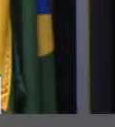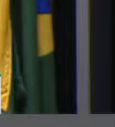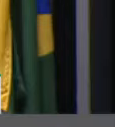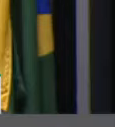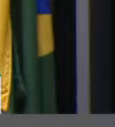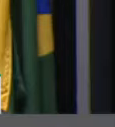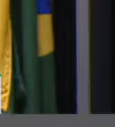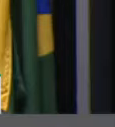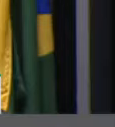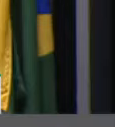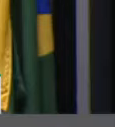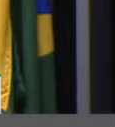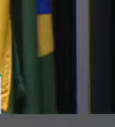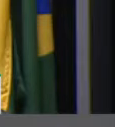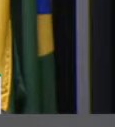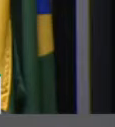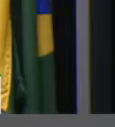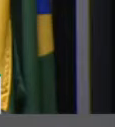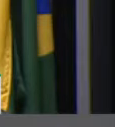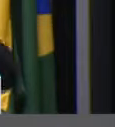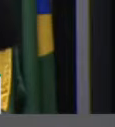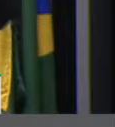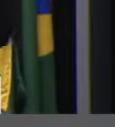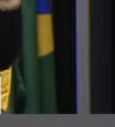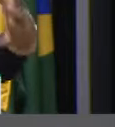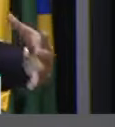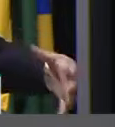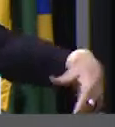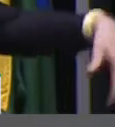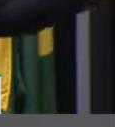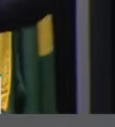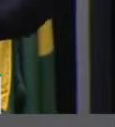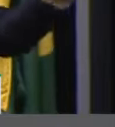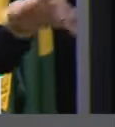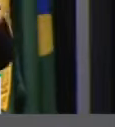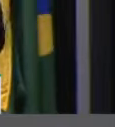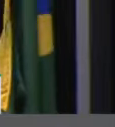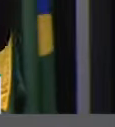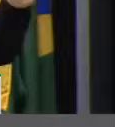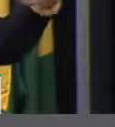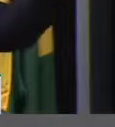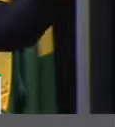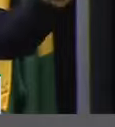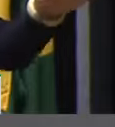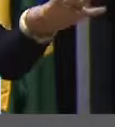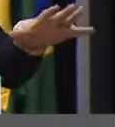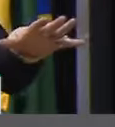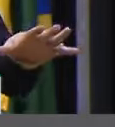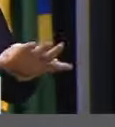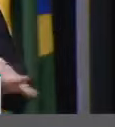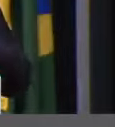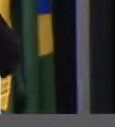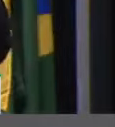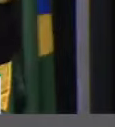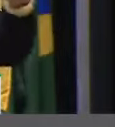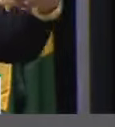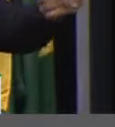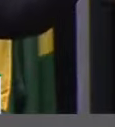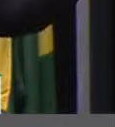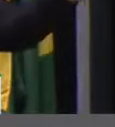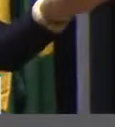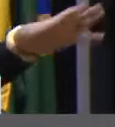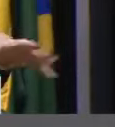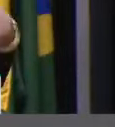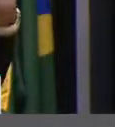cœur qui vocês la ra ya ra ya ra ya la